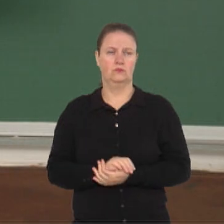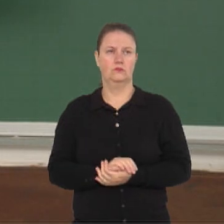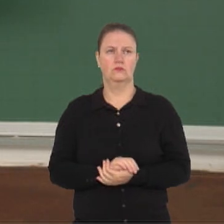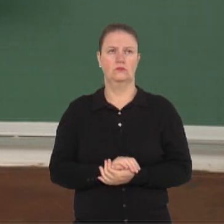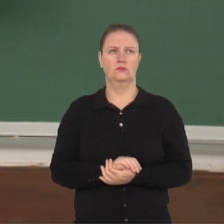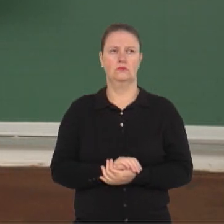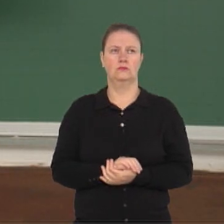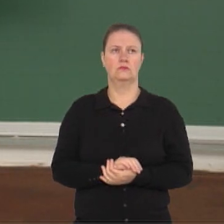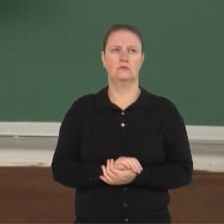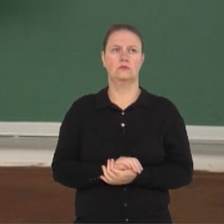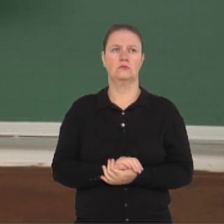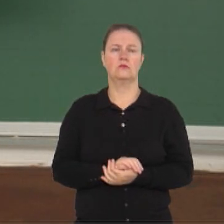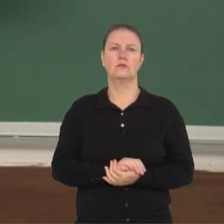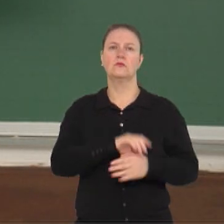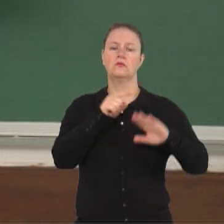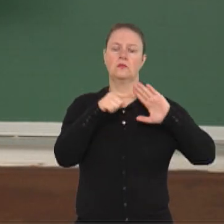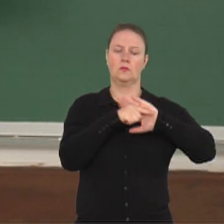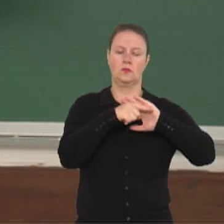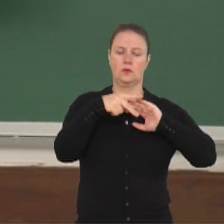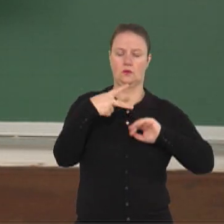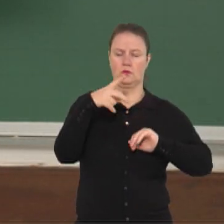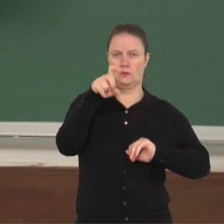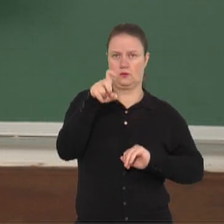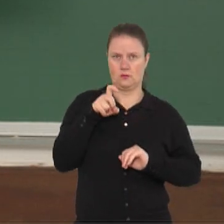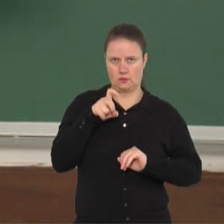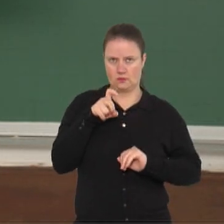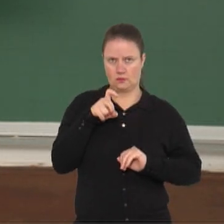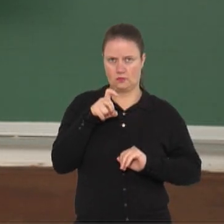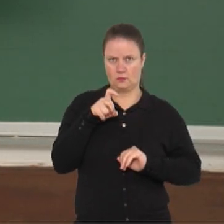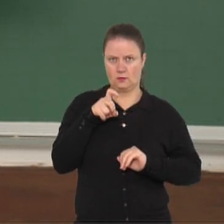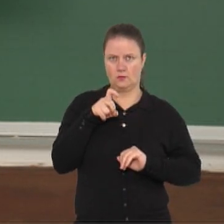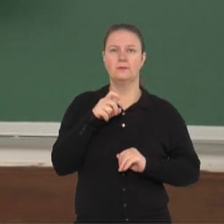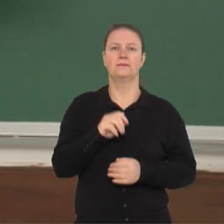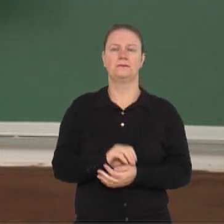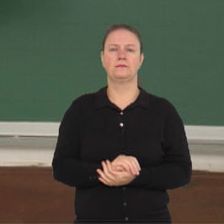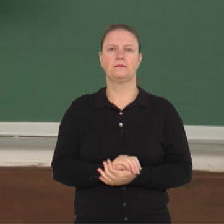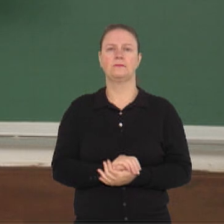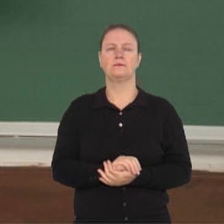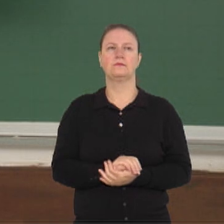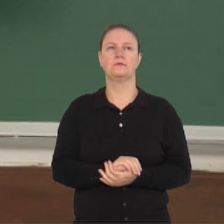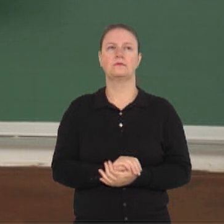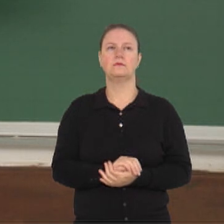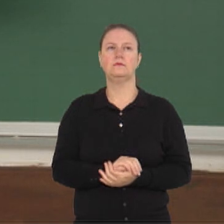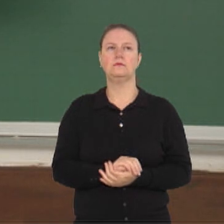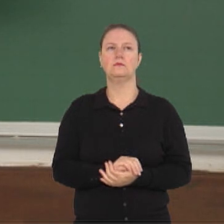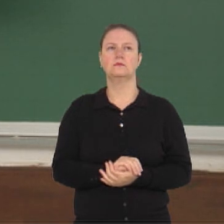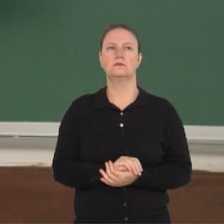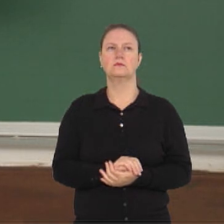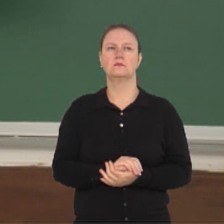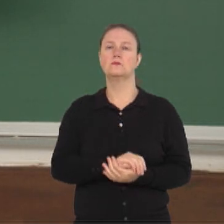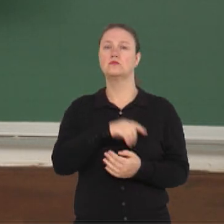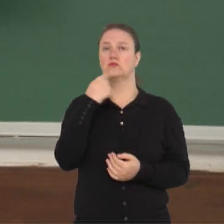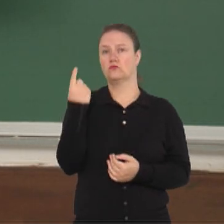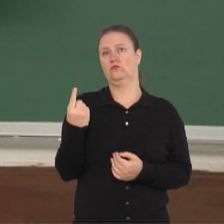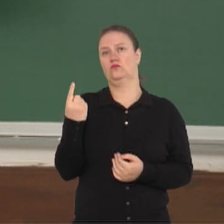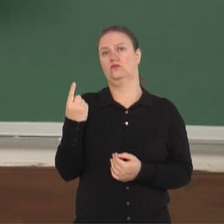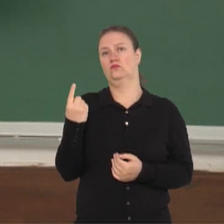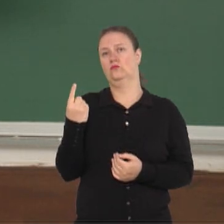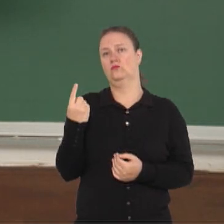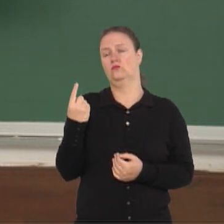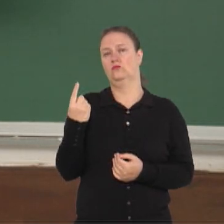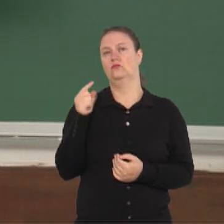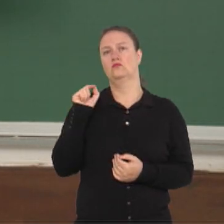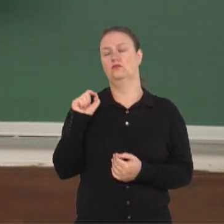natural. Então, menos 2x, então menos 2 é o coeficiente. E 1 é o